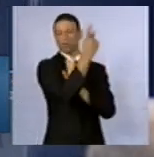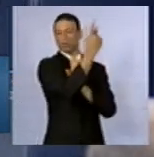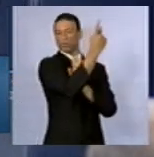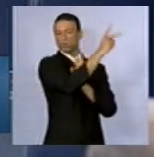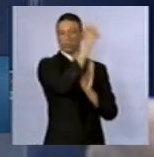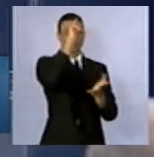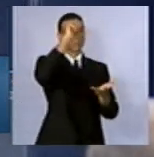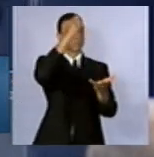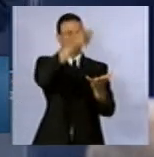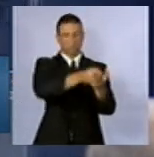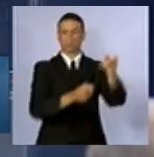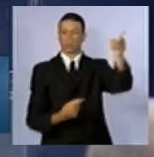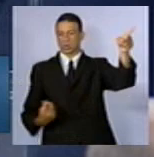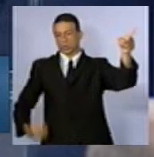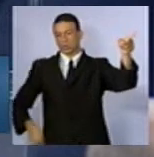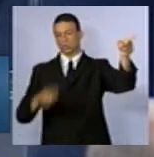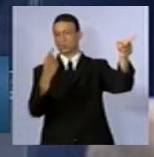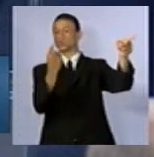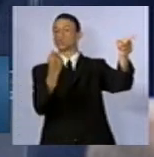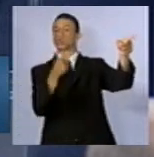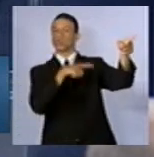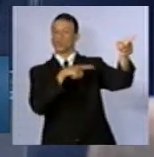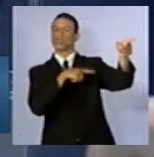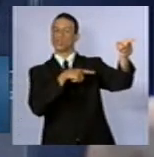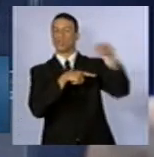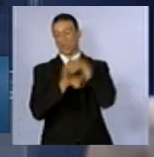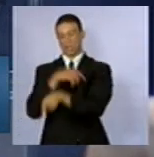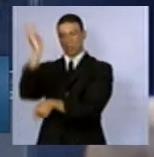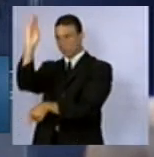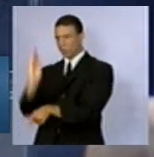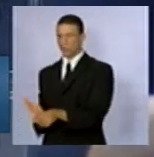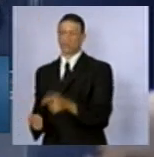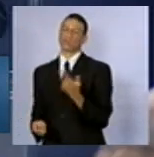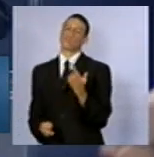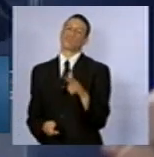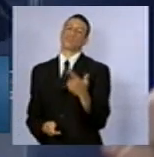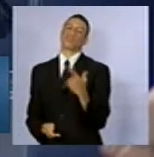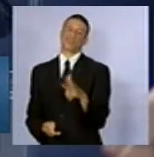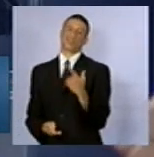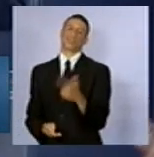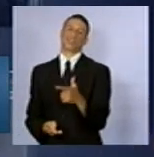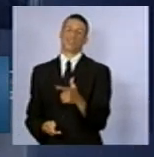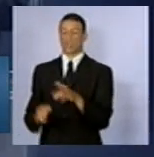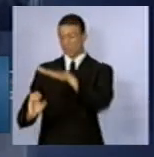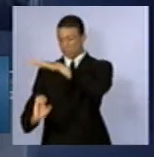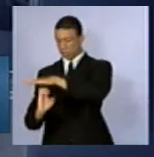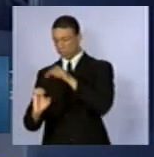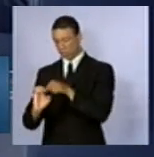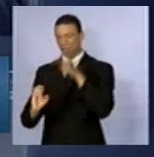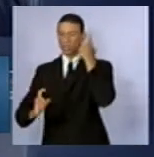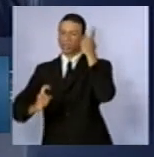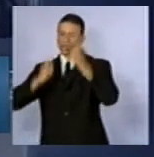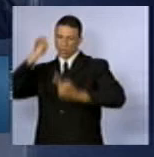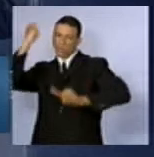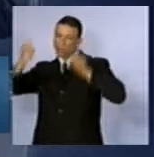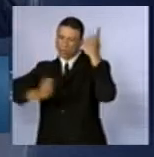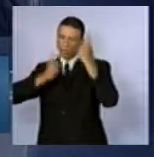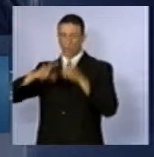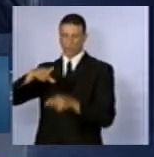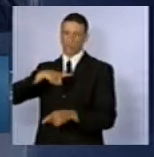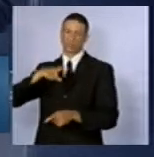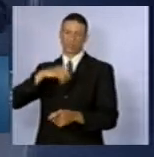bancar isso no Brasil não há isso daí então Há sim preocupação das empresas eu entendo que haja